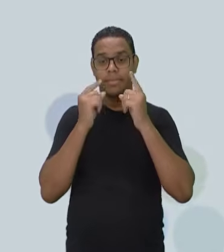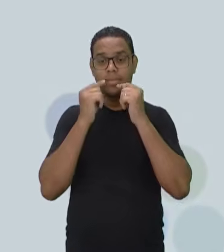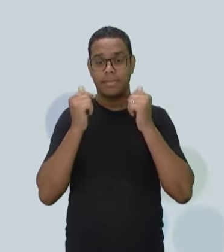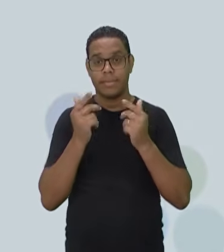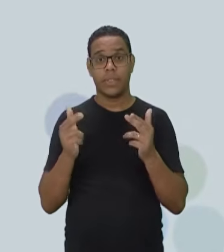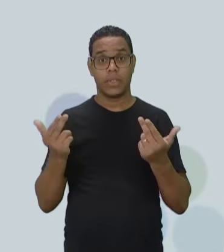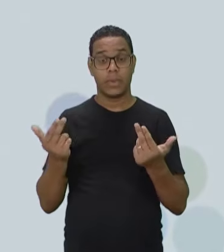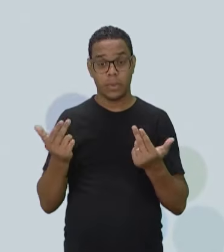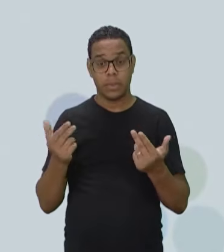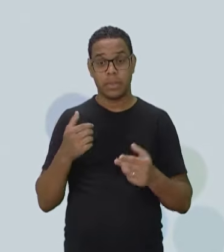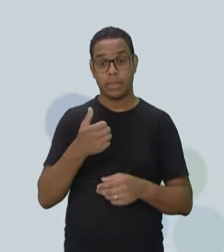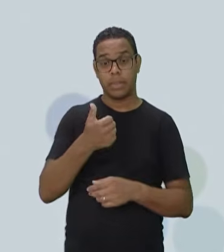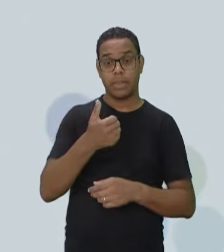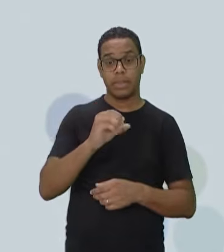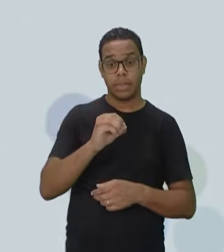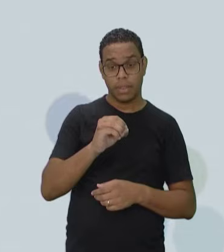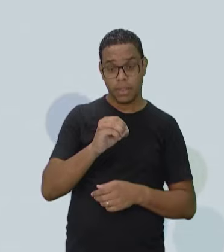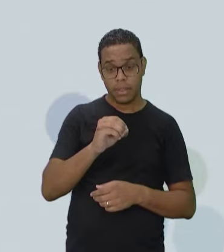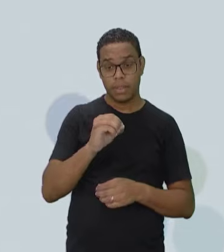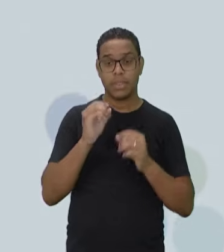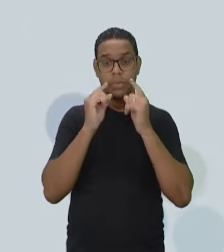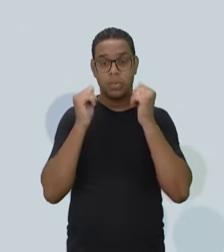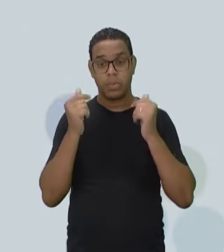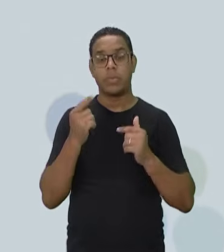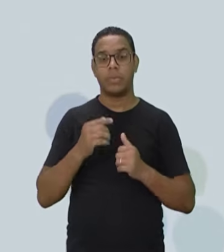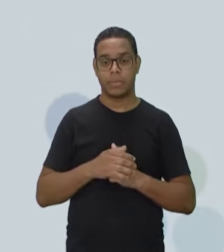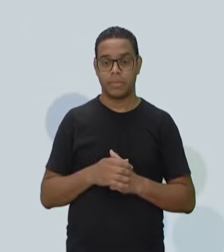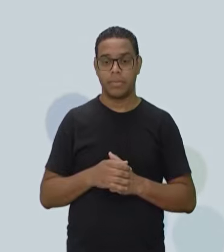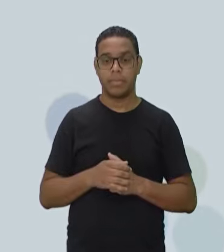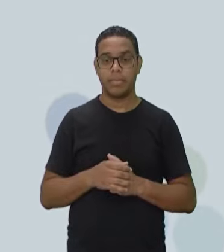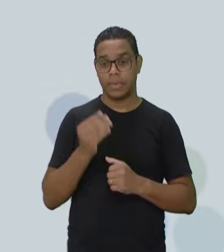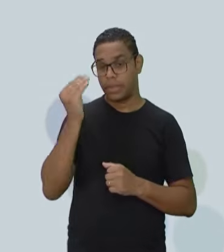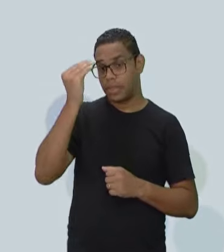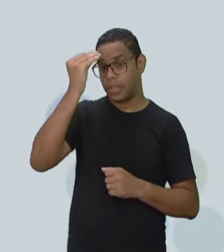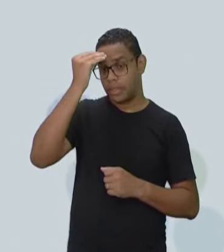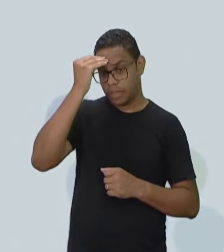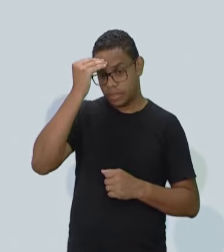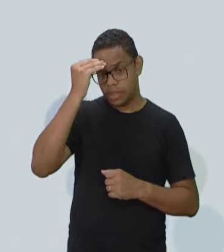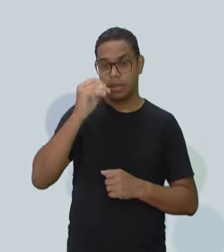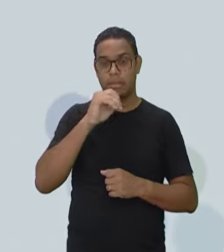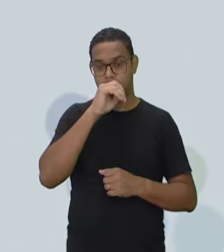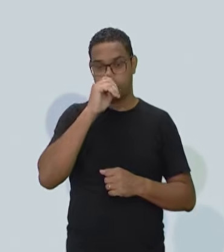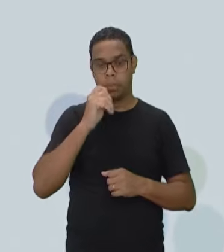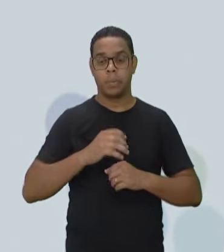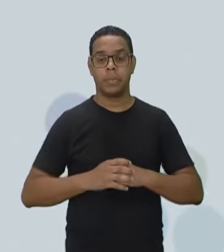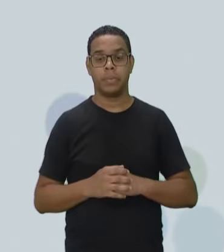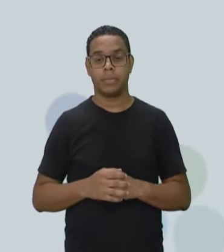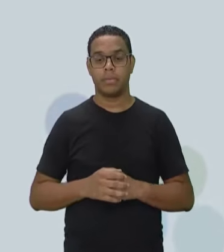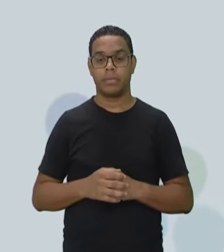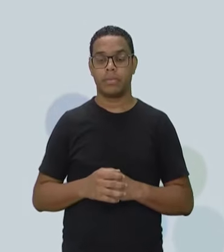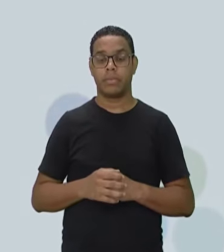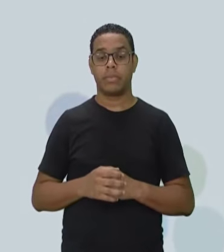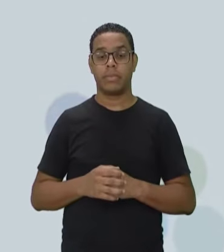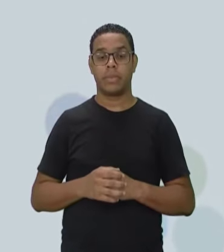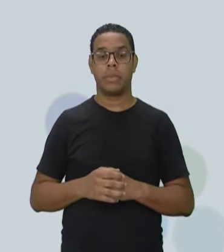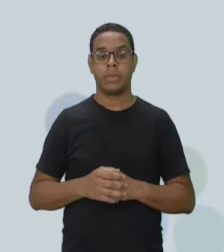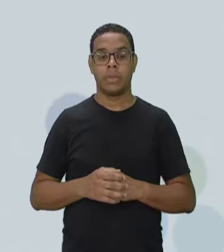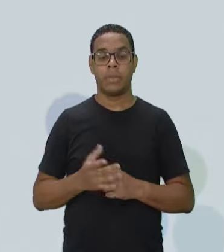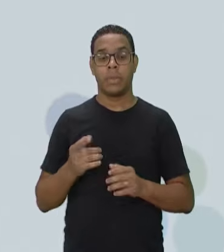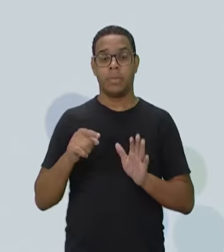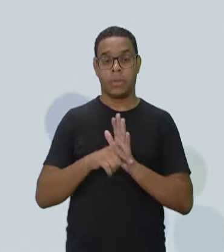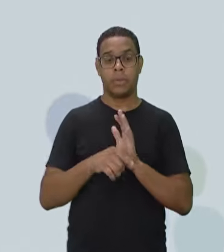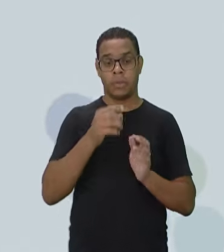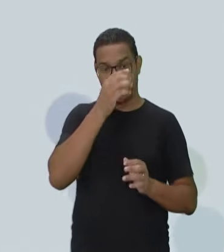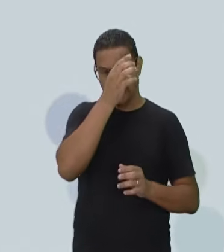é igual a 10 bombons. Então, guardem aí essa informação. Vamos olhar lá a